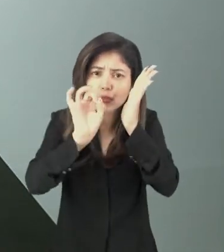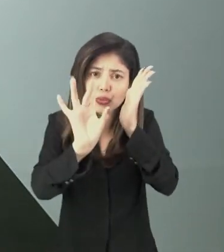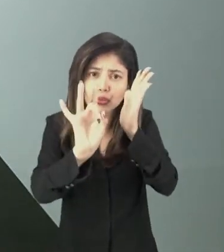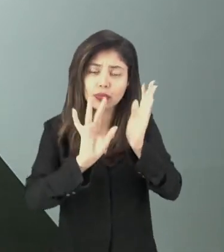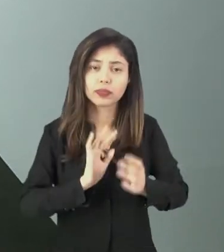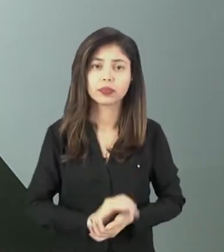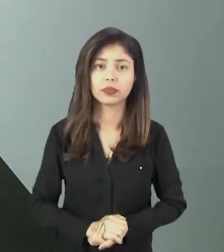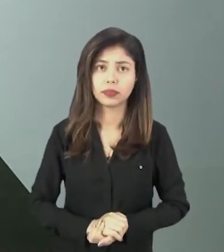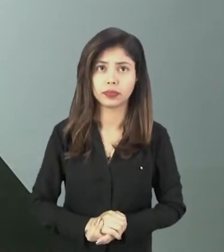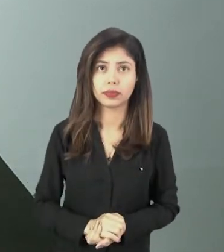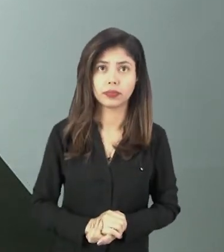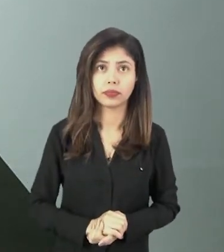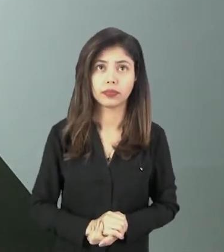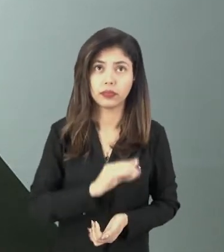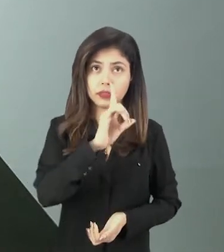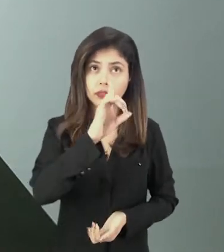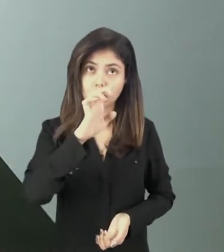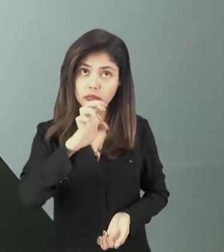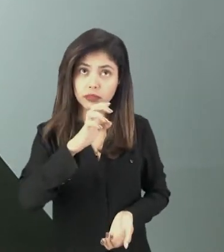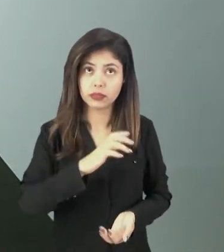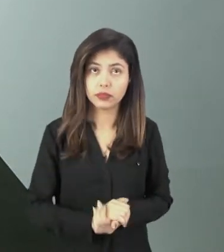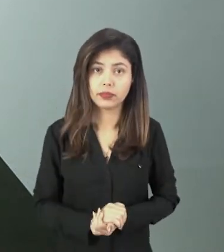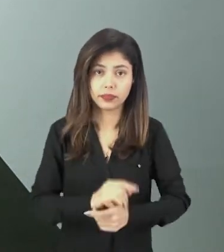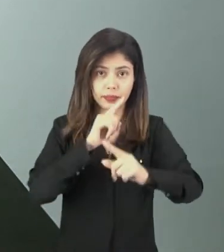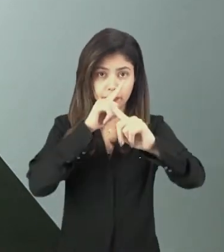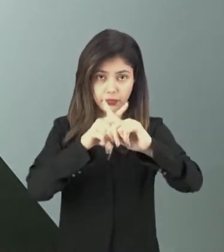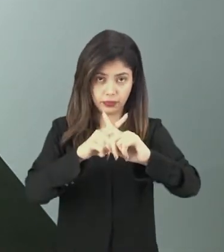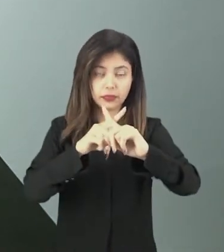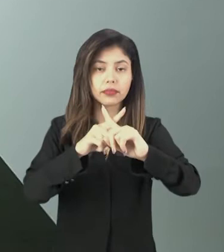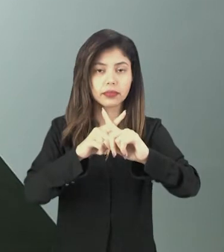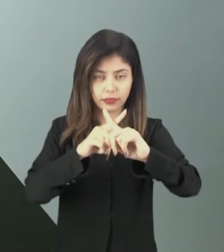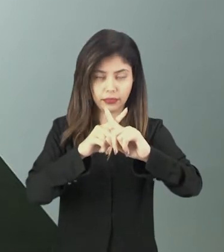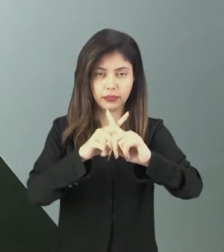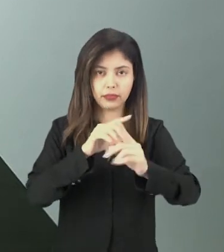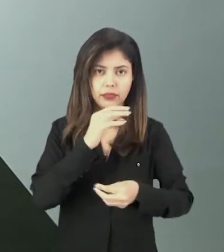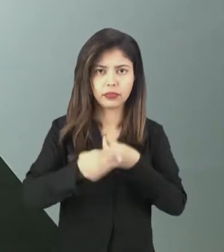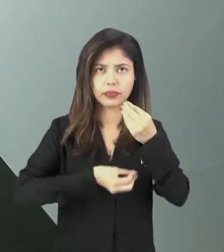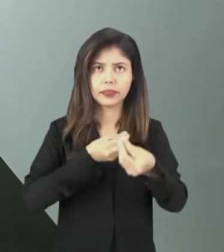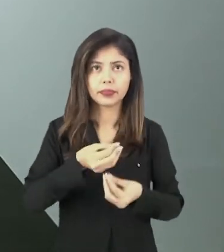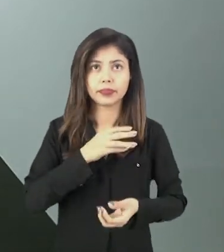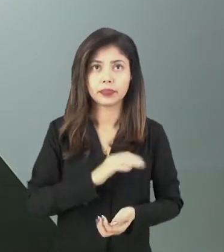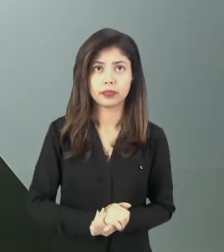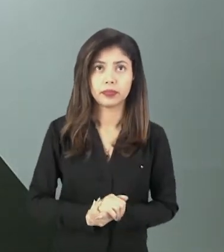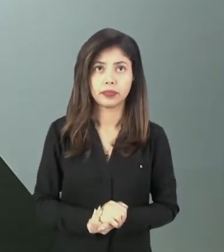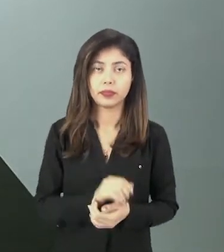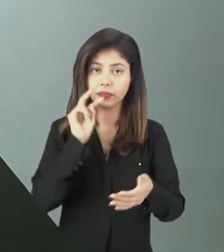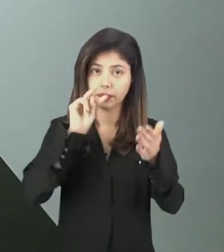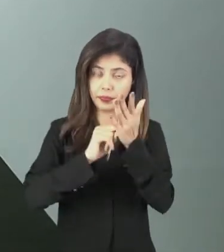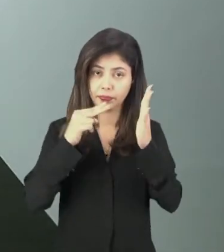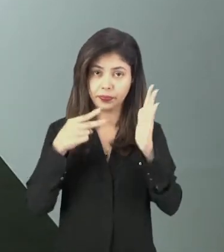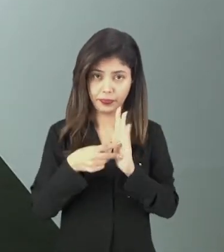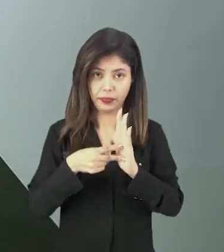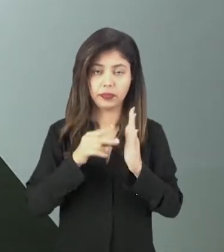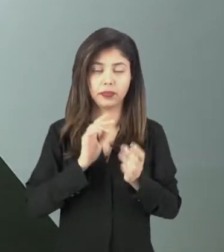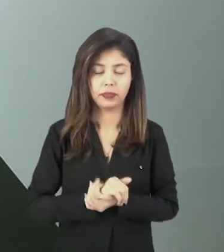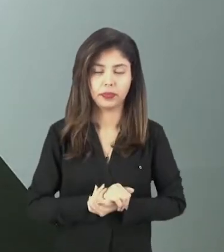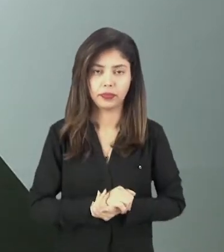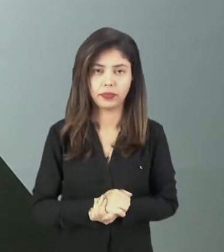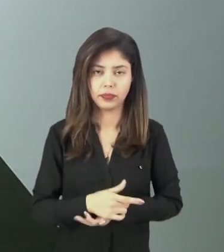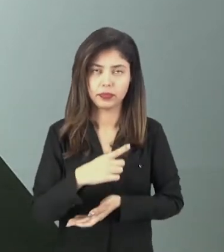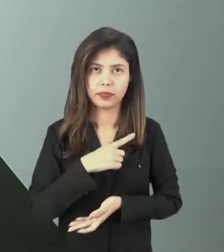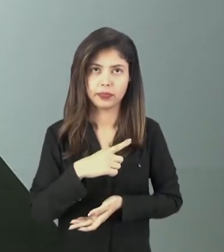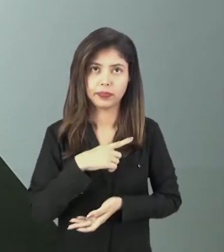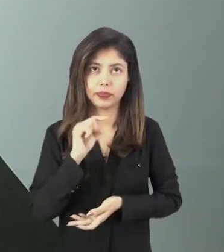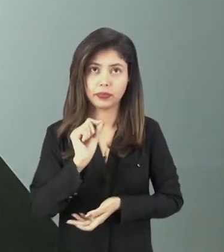certo então esse dia corresponde a vezes como que é isso professora significa né